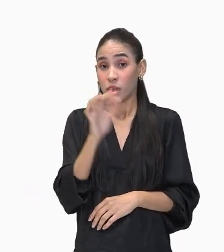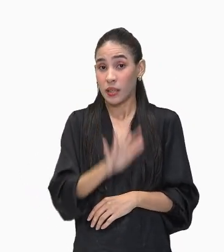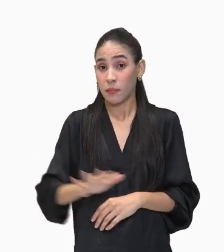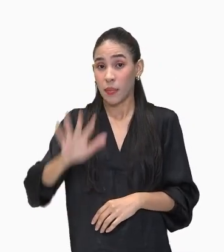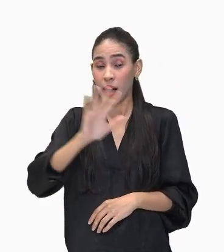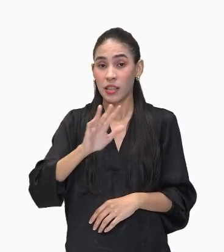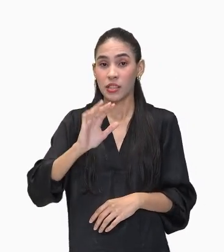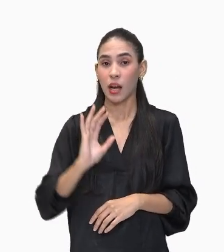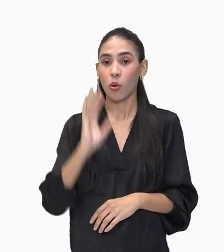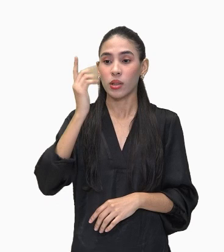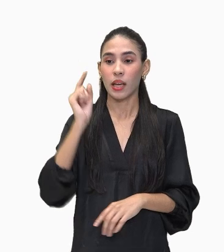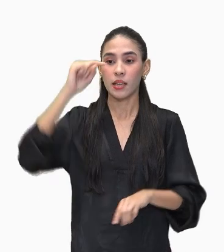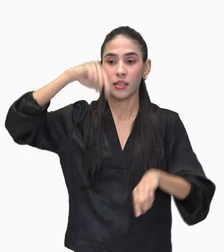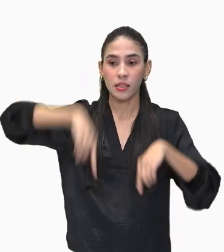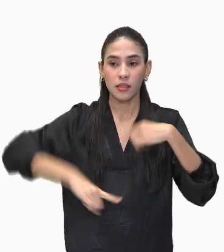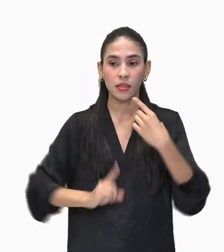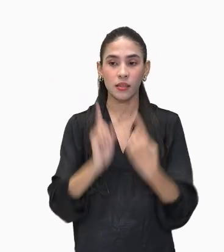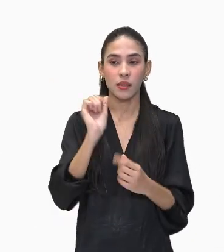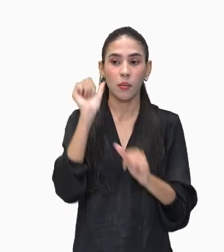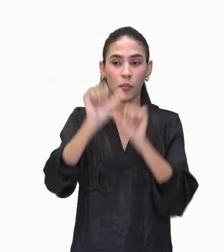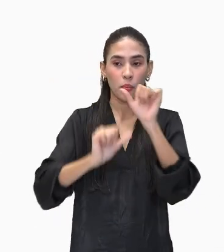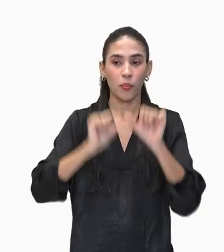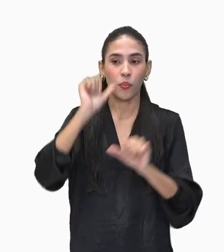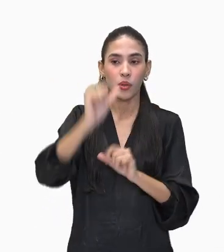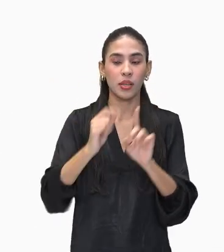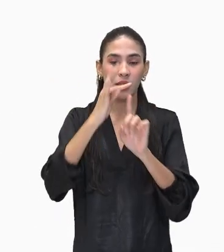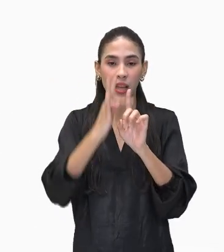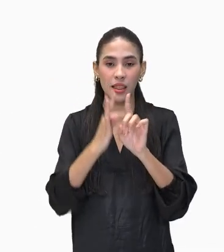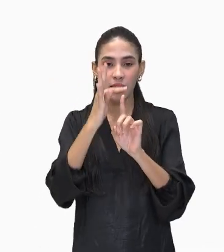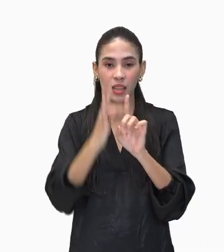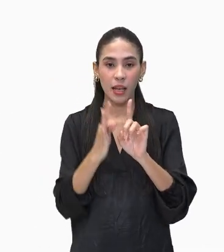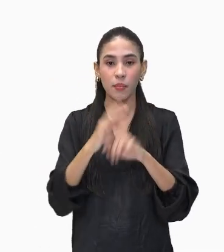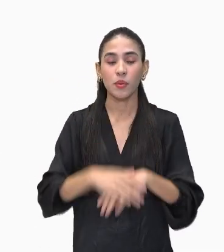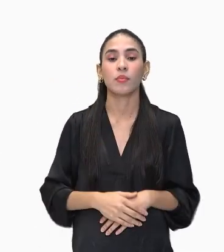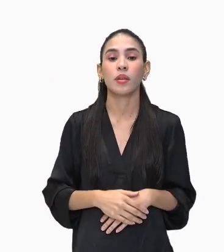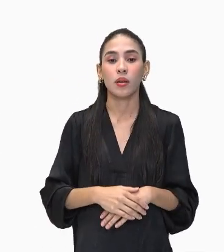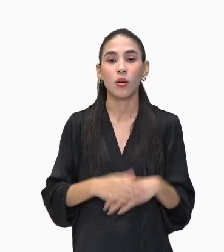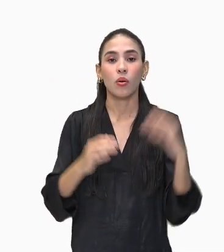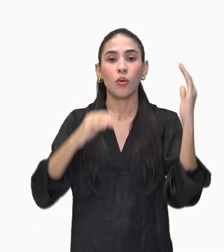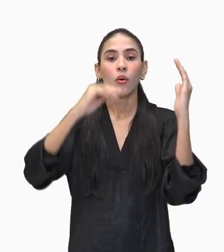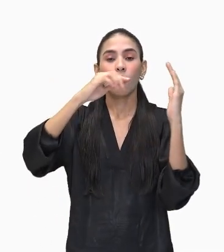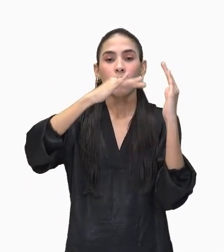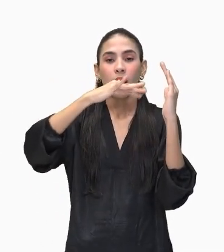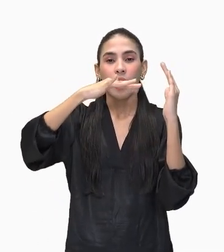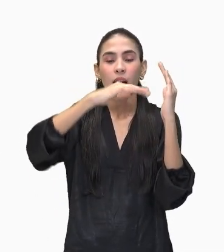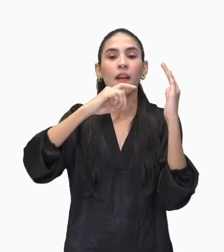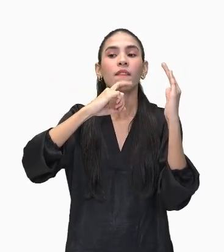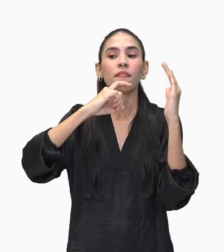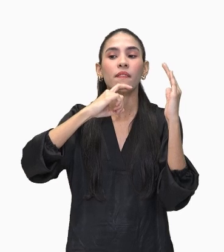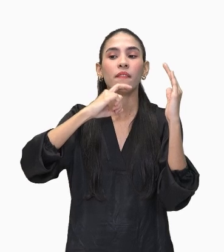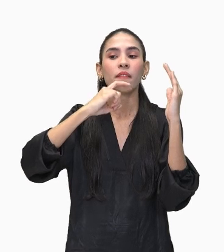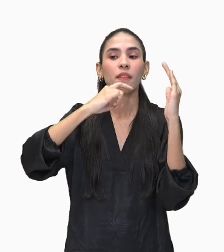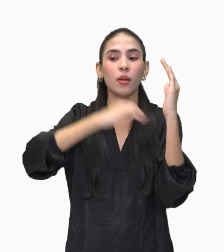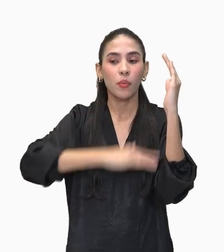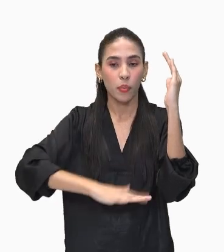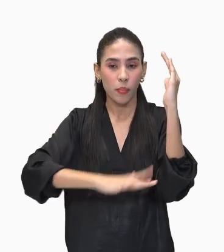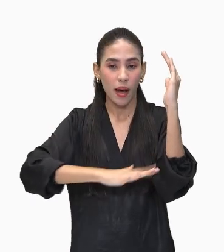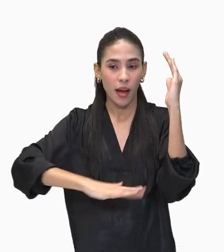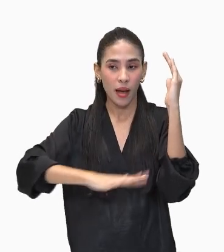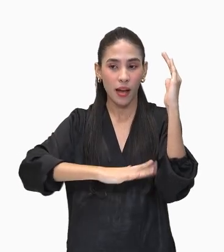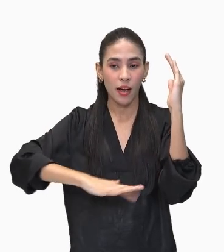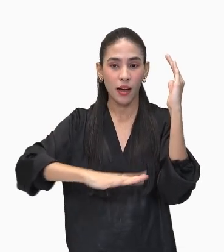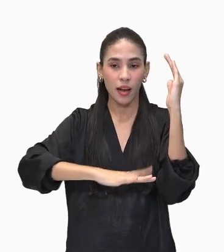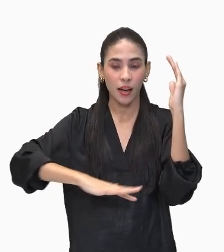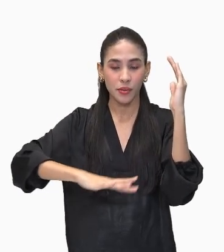térmica, né, o ar mais quente, o ar mais frio, ele desce e o ar fica na parte mais próxima